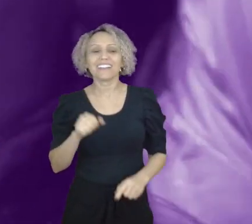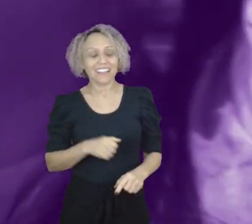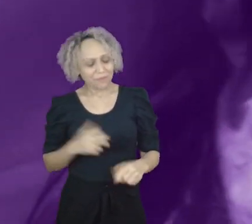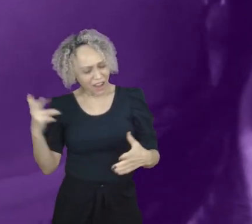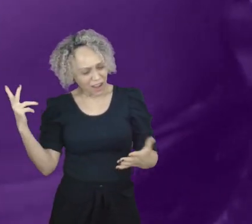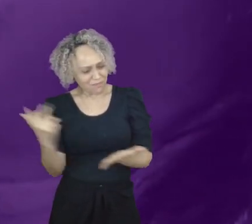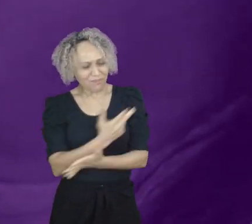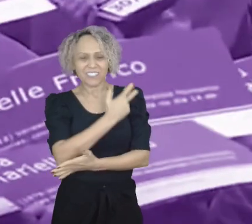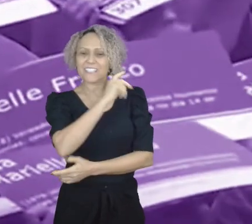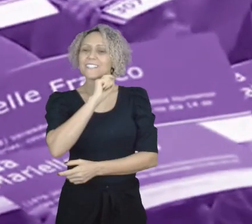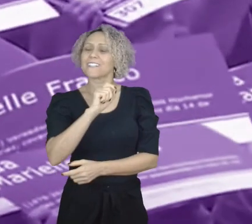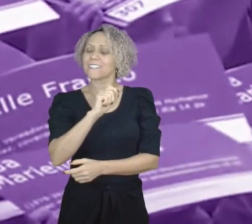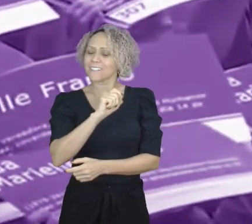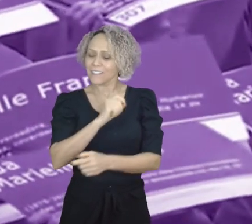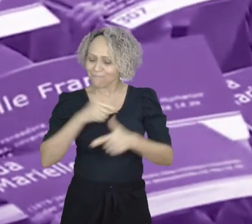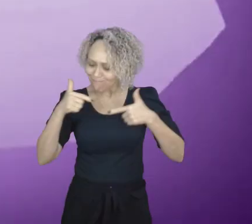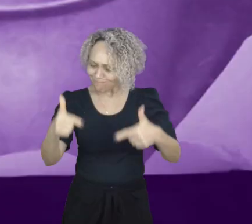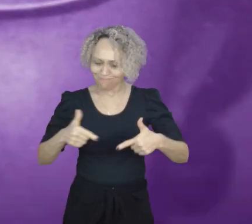fazer acontecer.